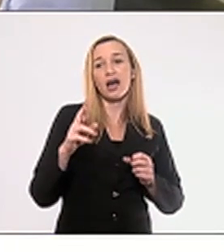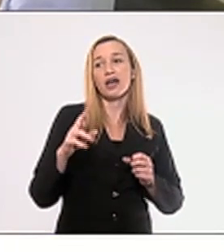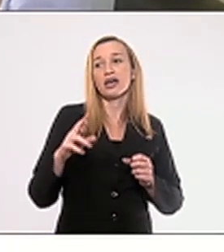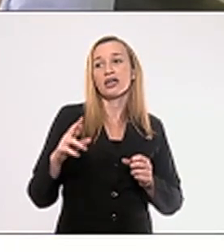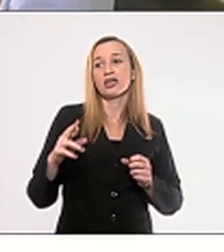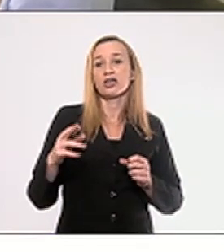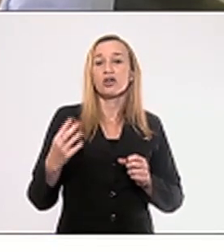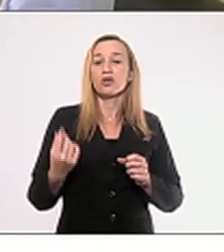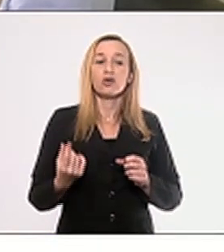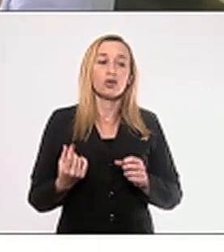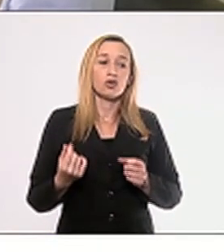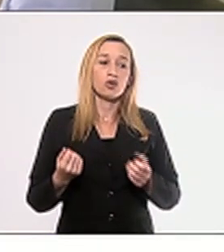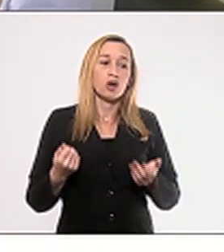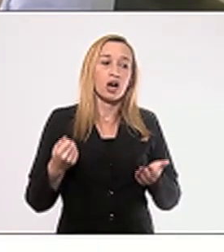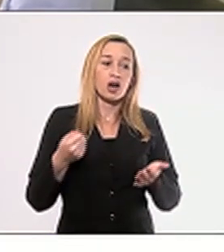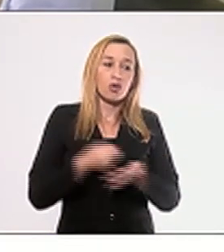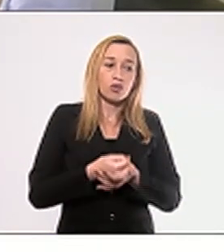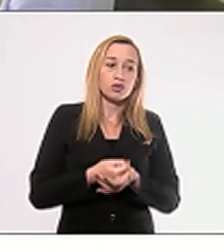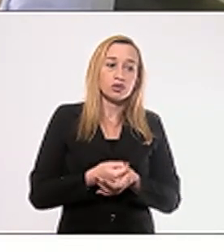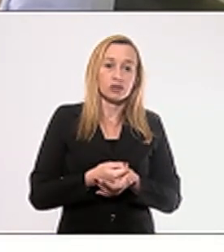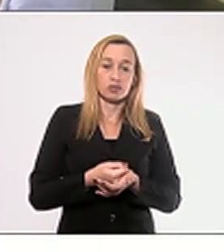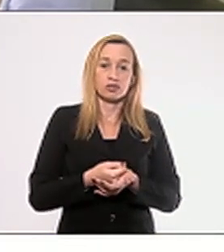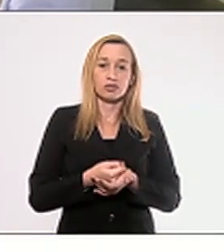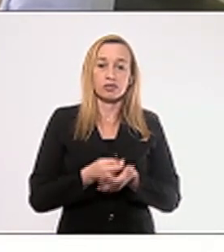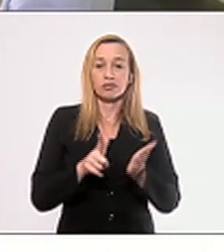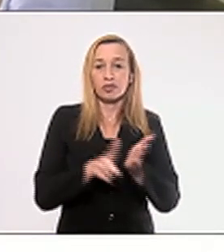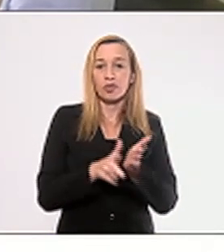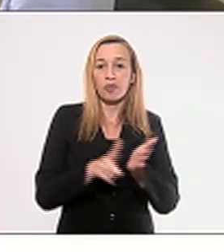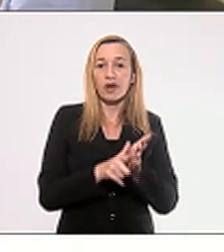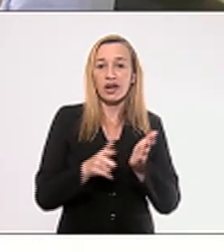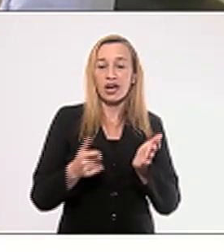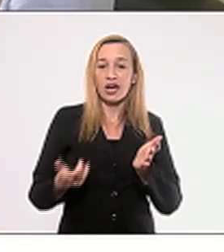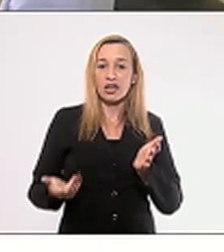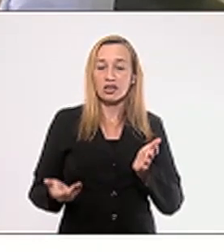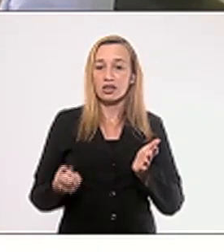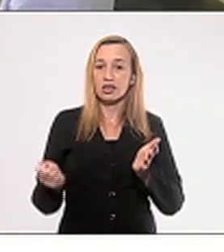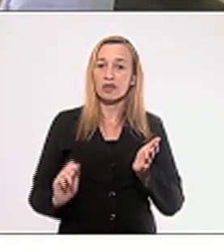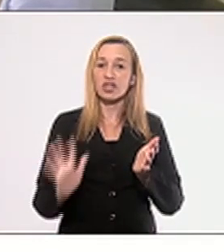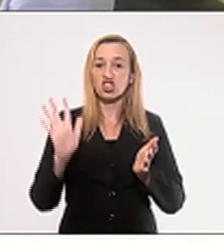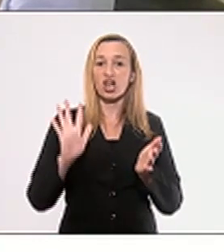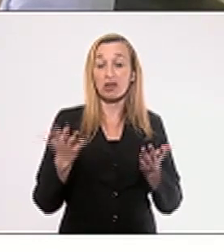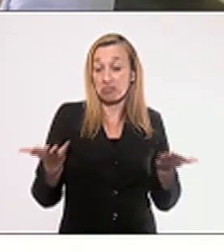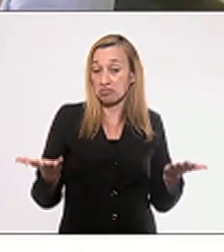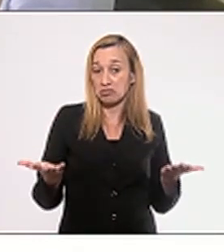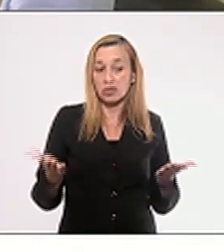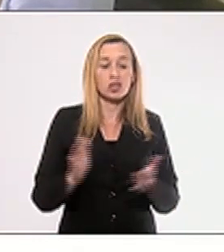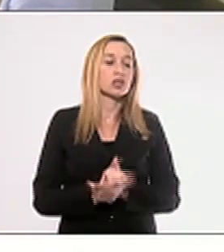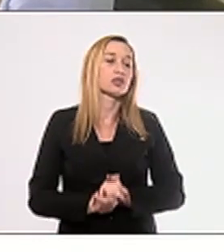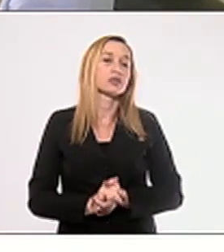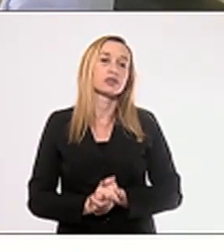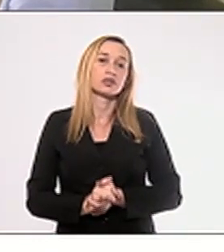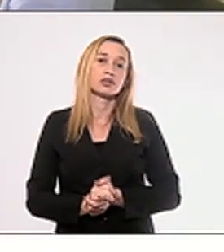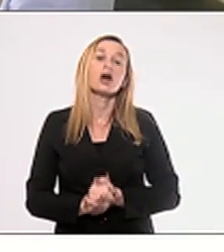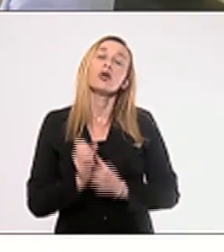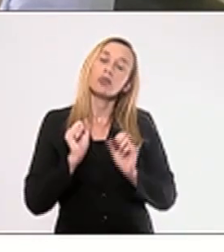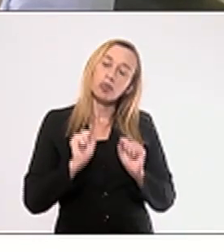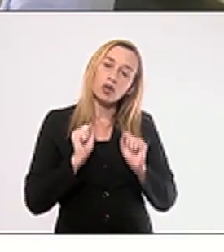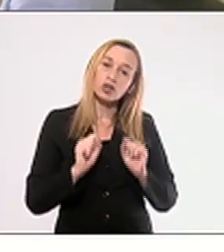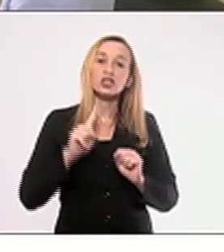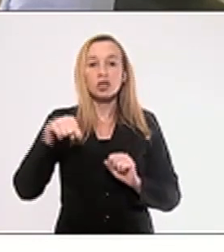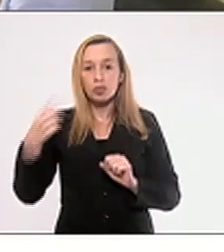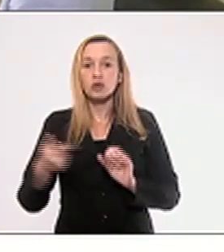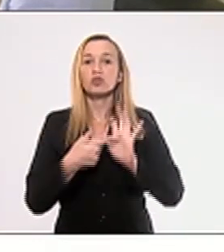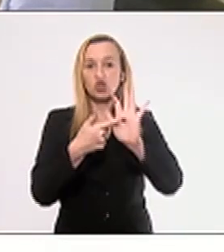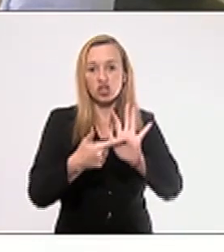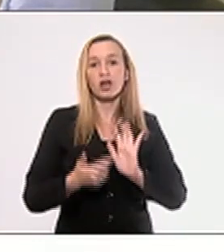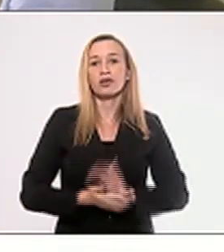conta do cliente. Então, esses testes que foram feitos estão dando continuidade em outras áreas, a gente pode depois